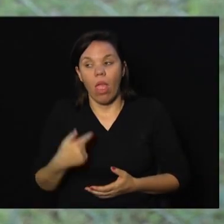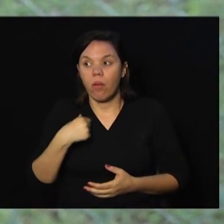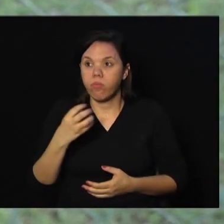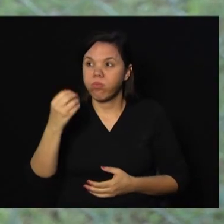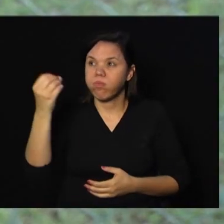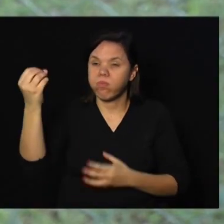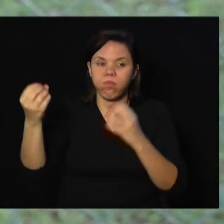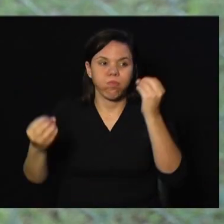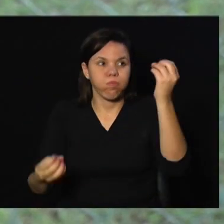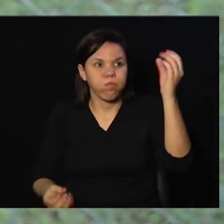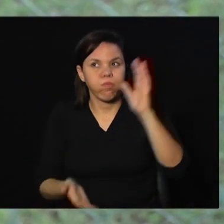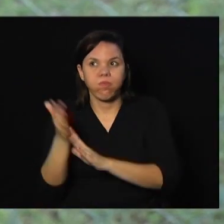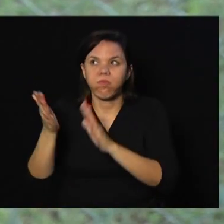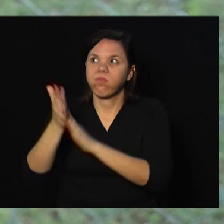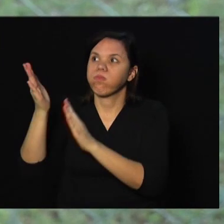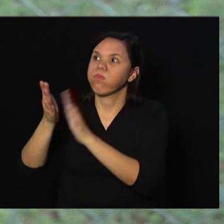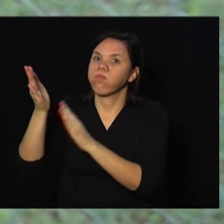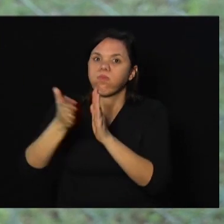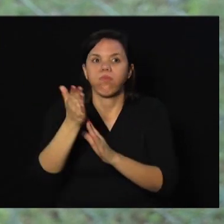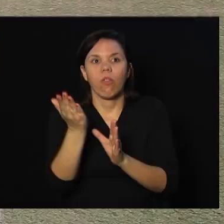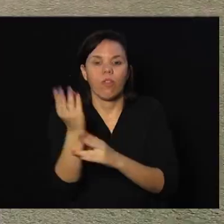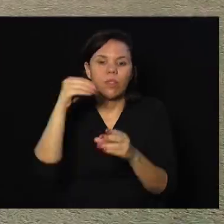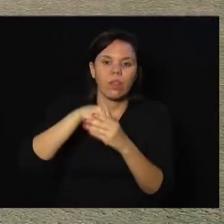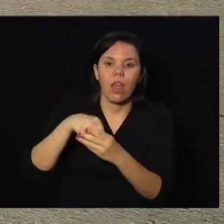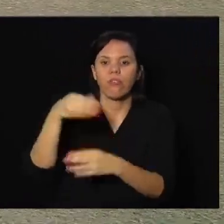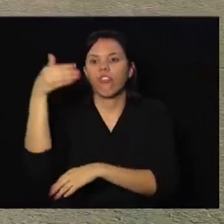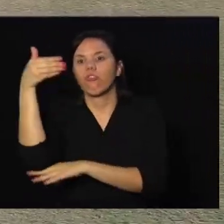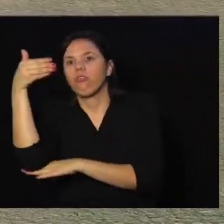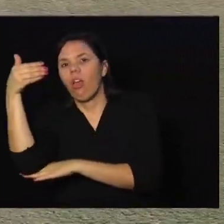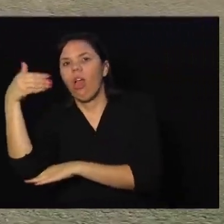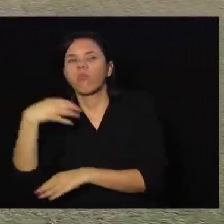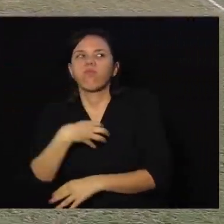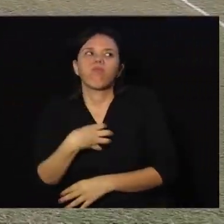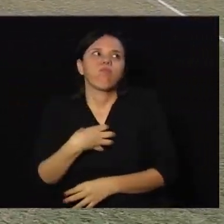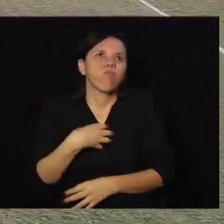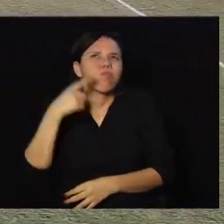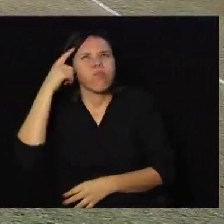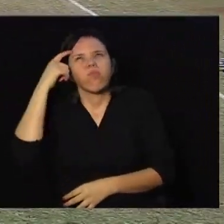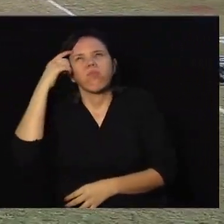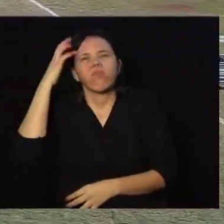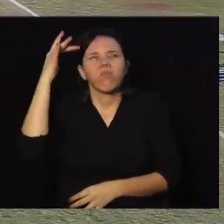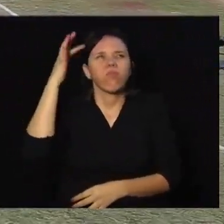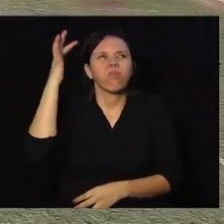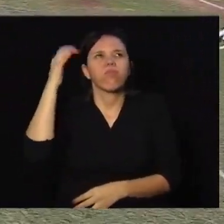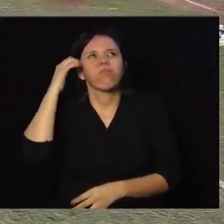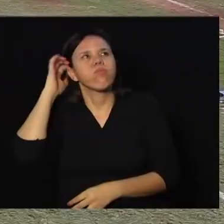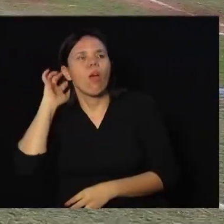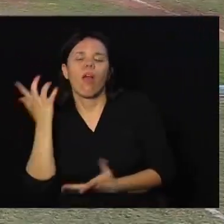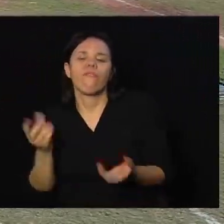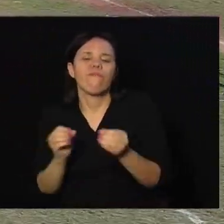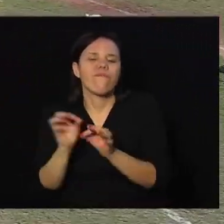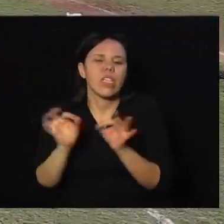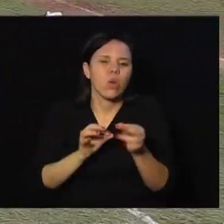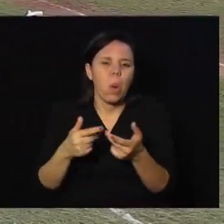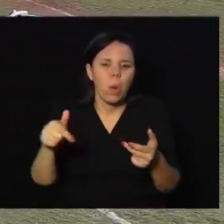viajando muito, concentrando em hotéis, e foi o motivo que eu criei a ideia de fazer alguma coisa